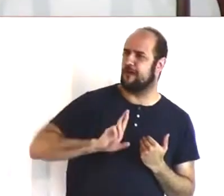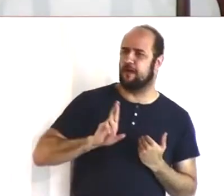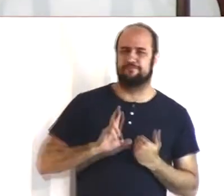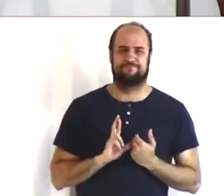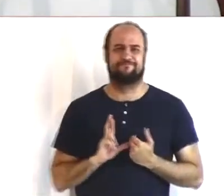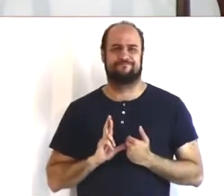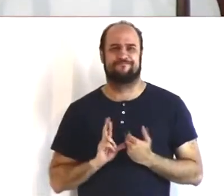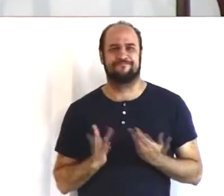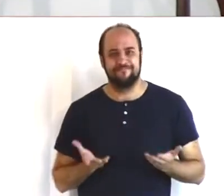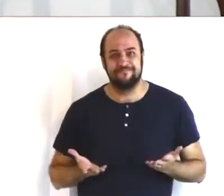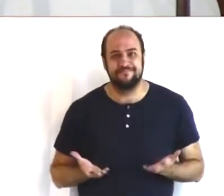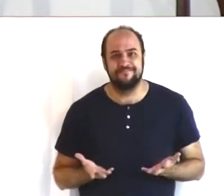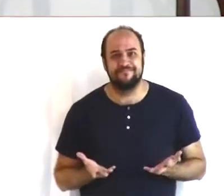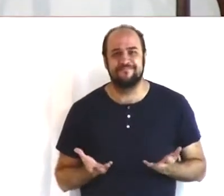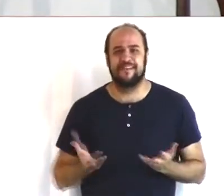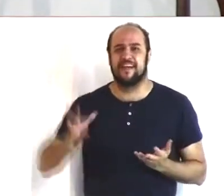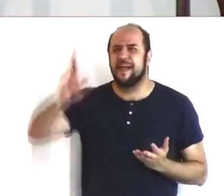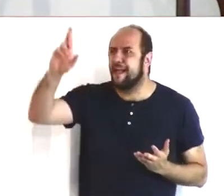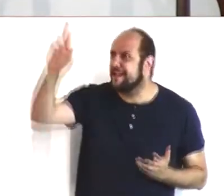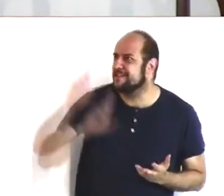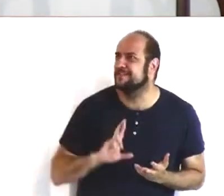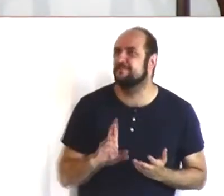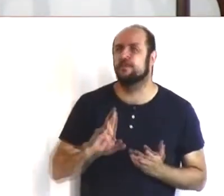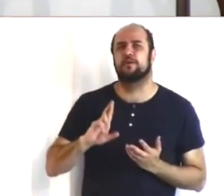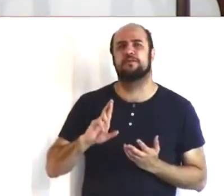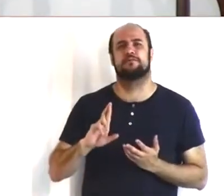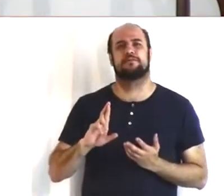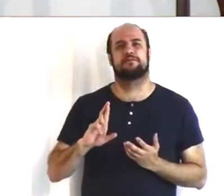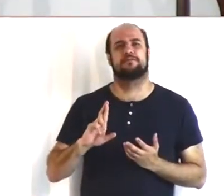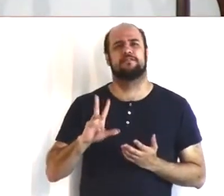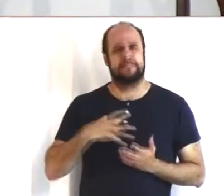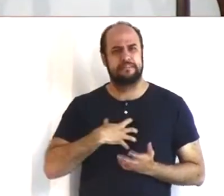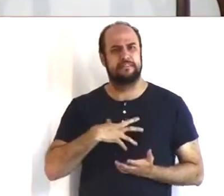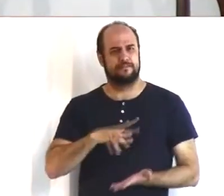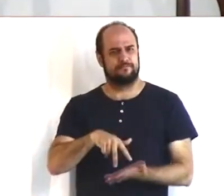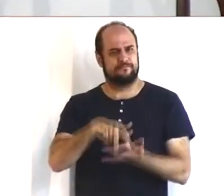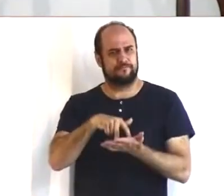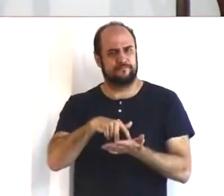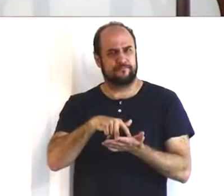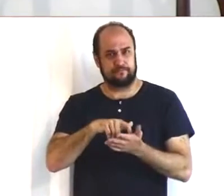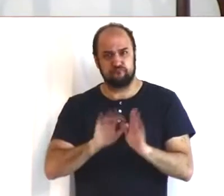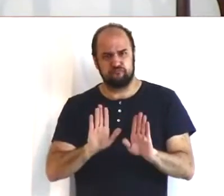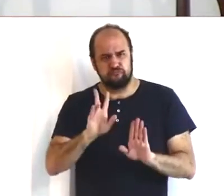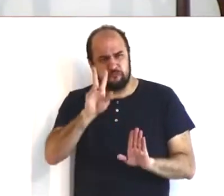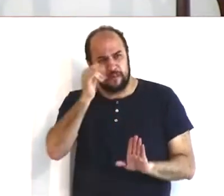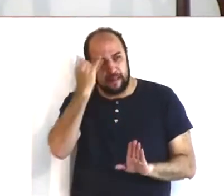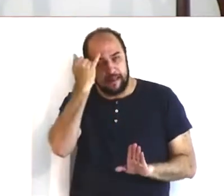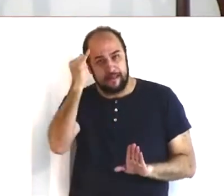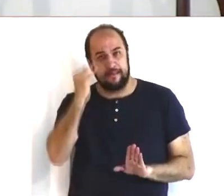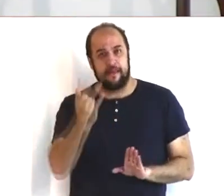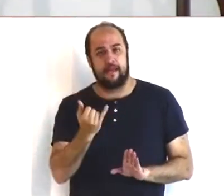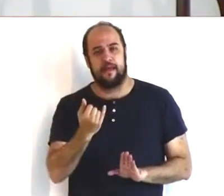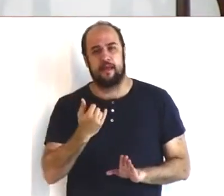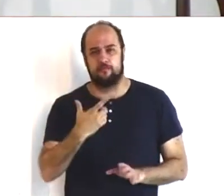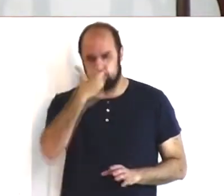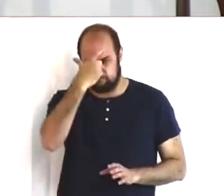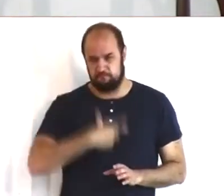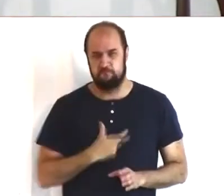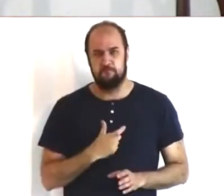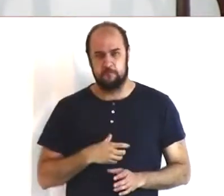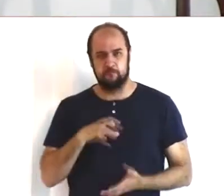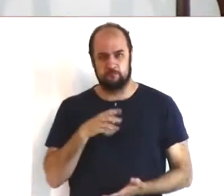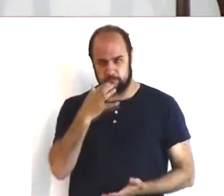estáveis. Vocês estarão estáveis. Uma outra ideia, além de uma atitude correta, eu